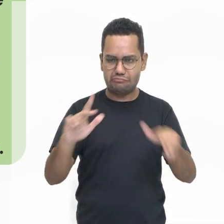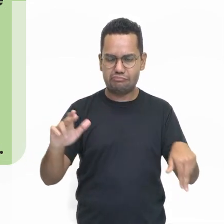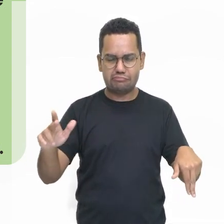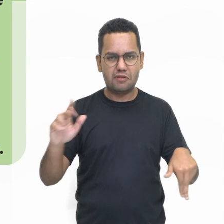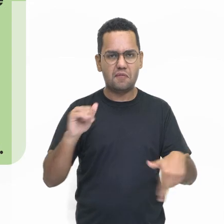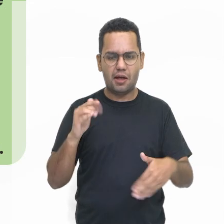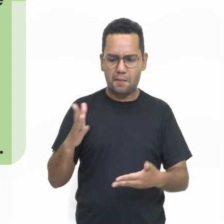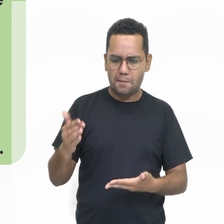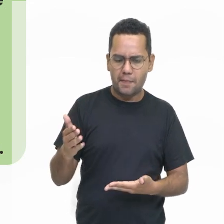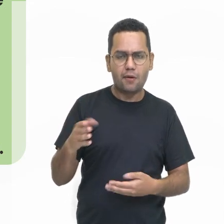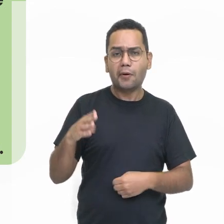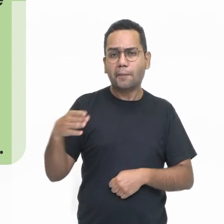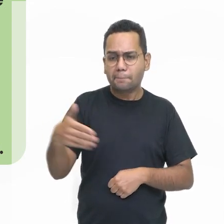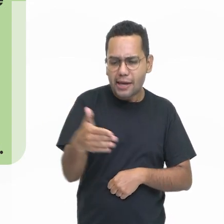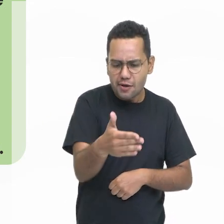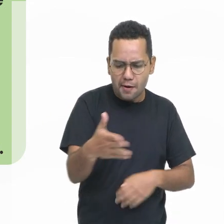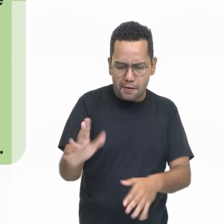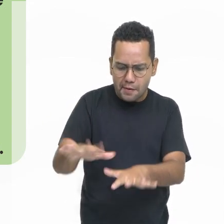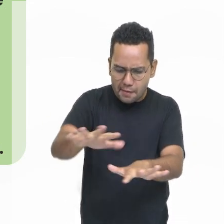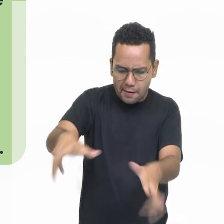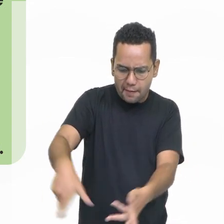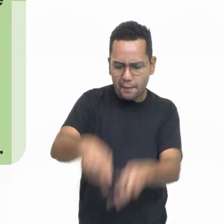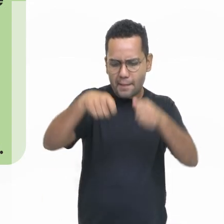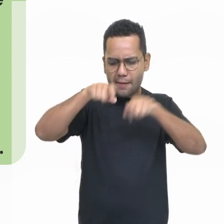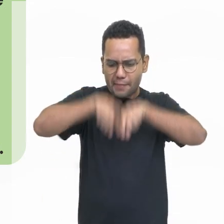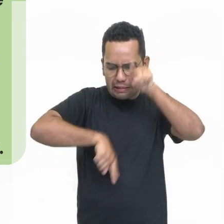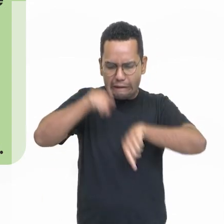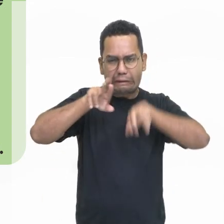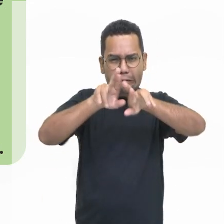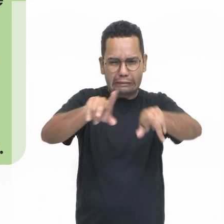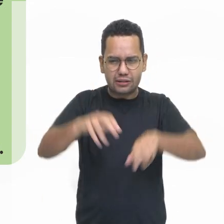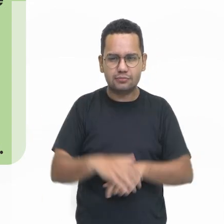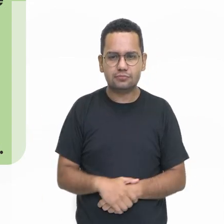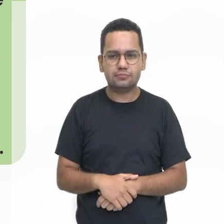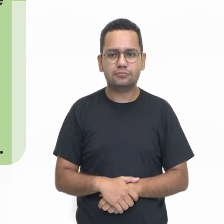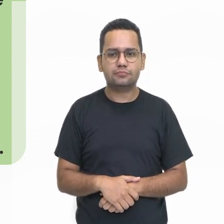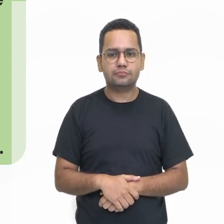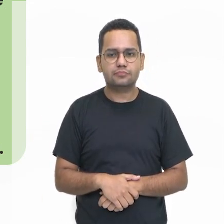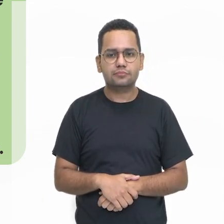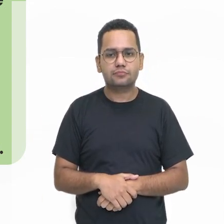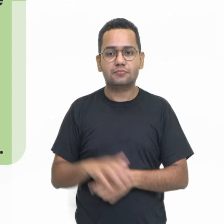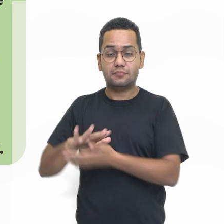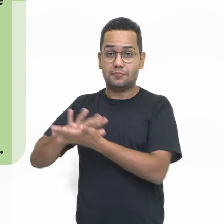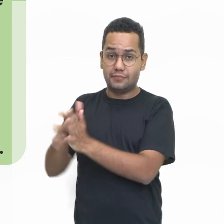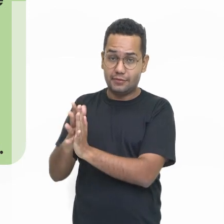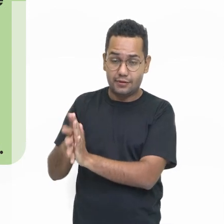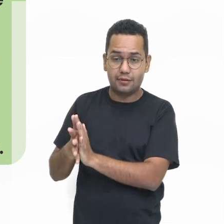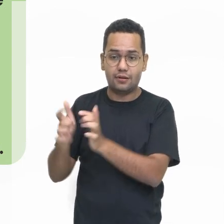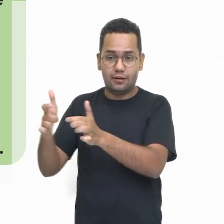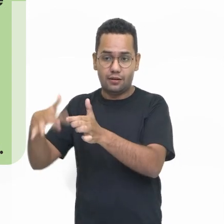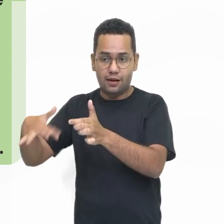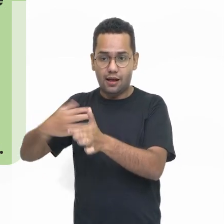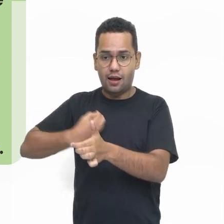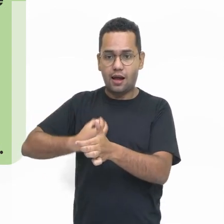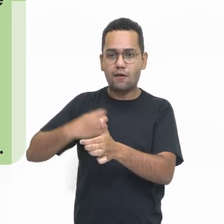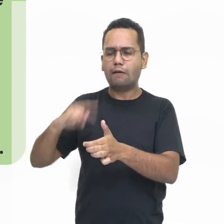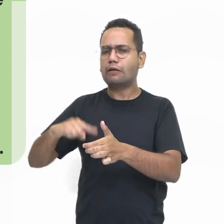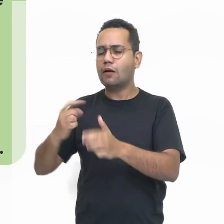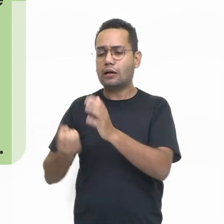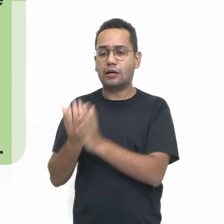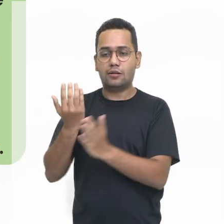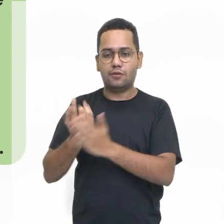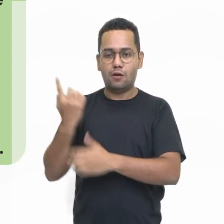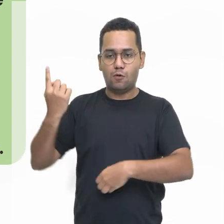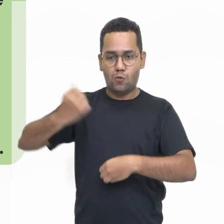recursos pesqueiros, em destaque em laranja. Nós temos aí a destruição de hábitats, né, que é a construção de condomínios e